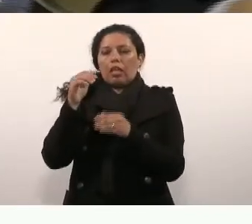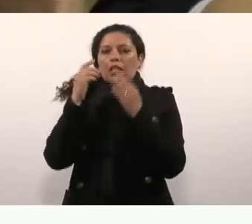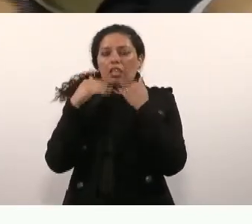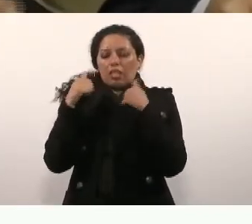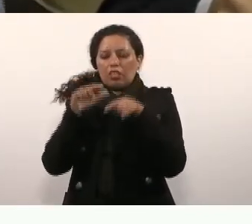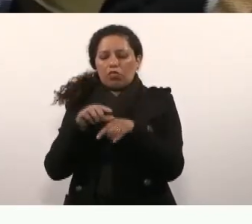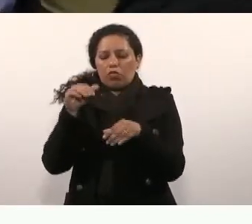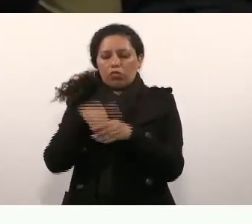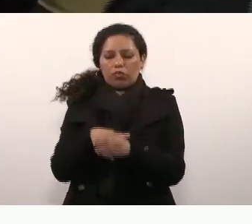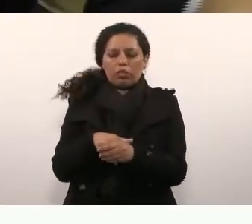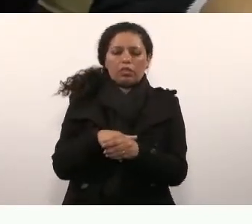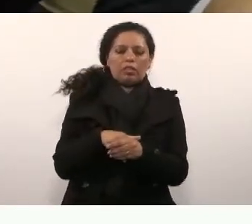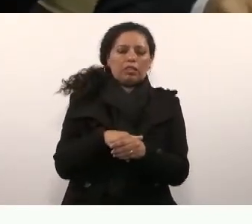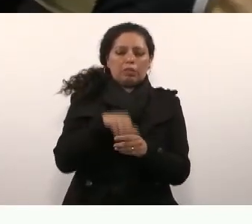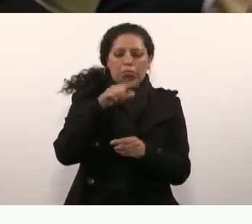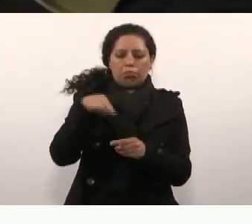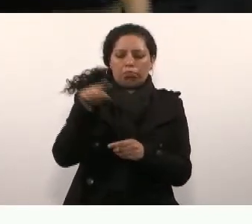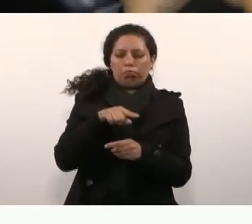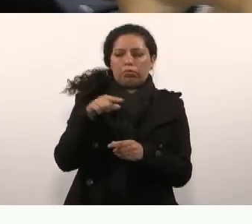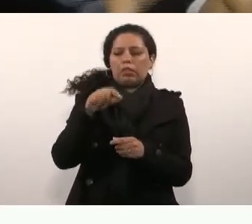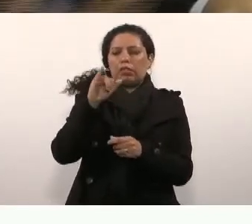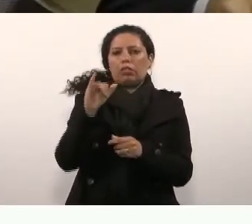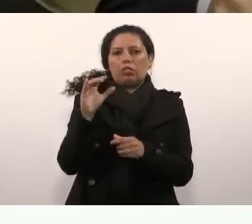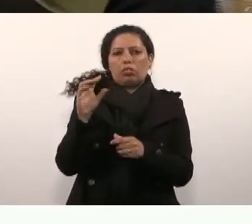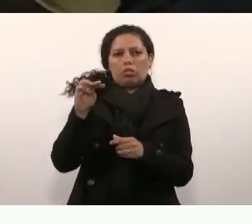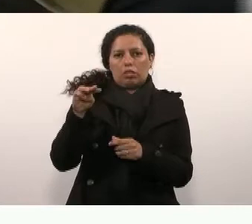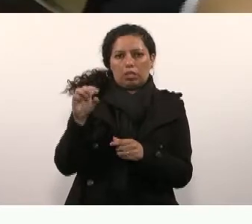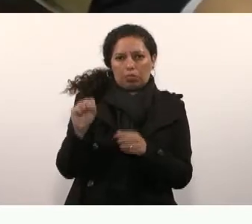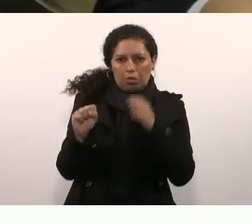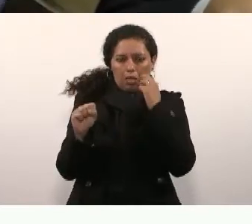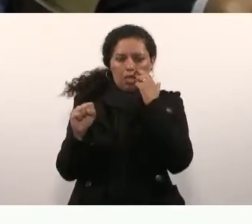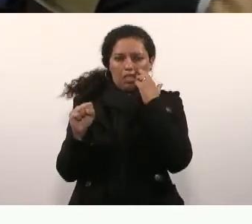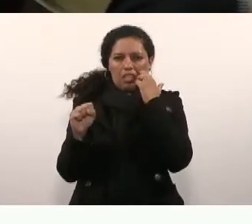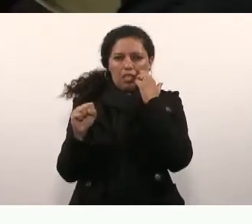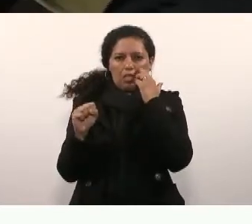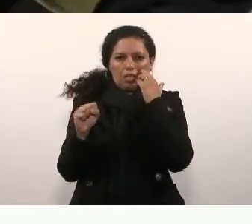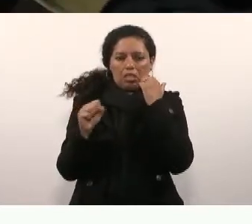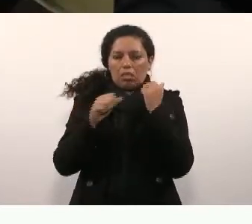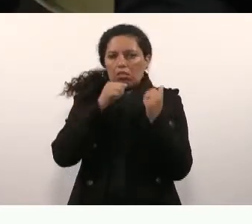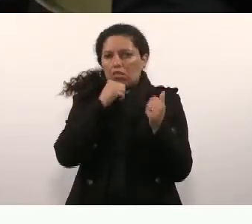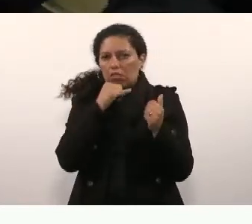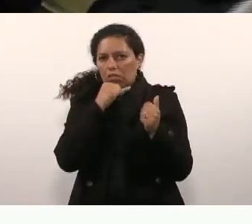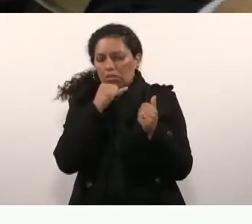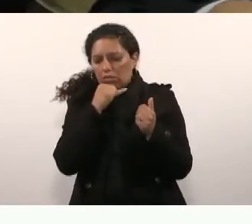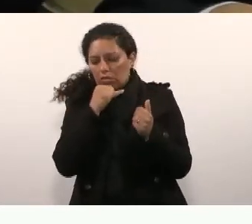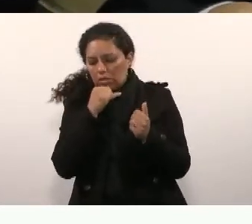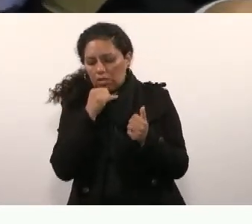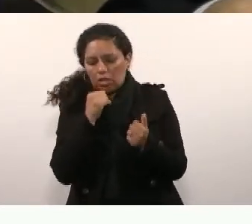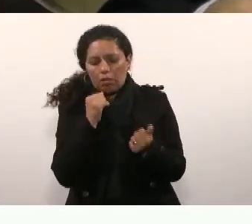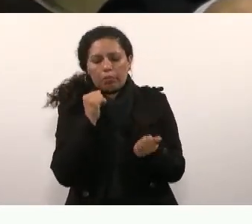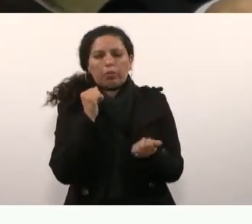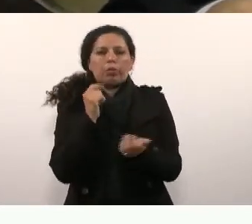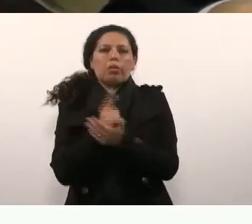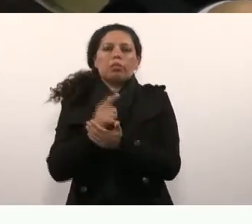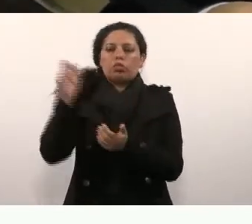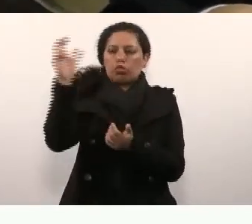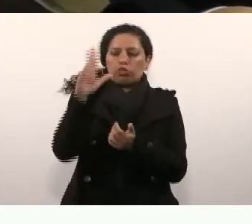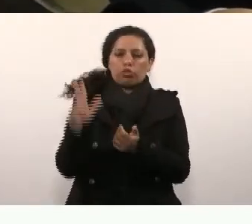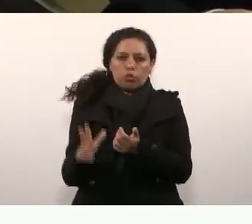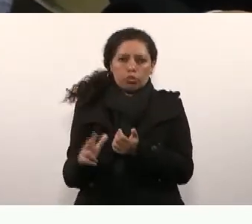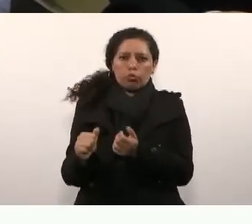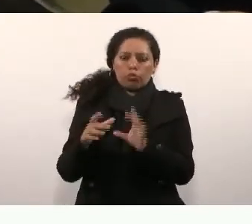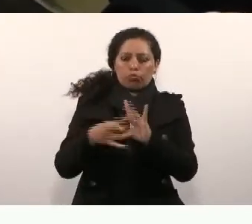de ICMS para eventos específicos, como a questão da questão do gasto de energia com as